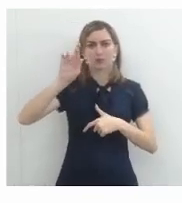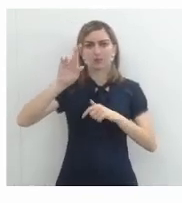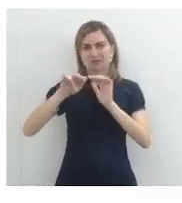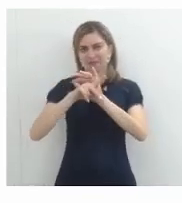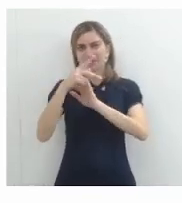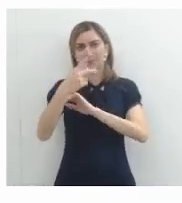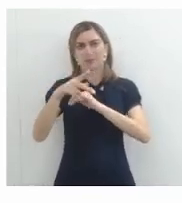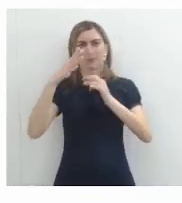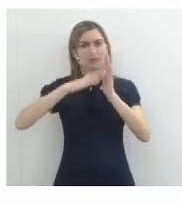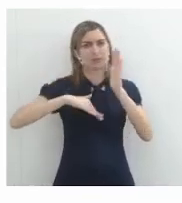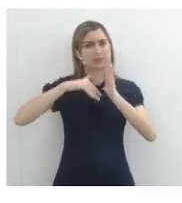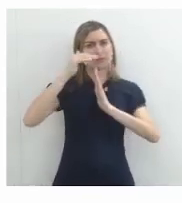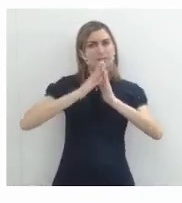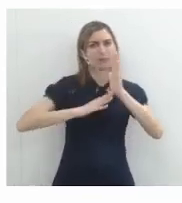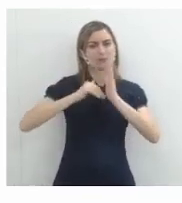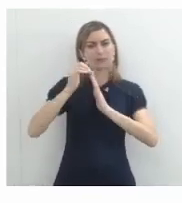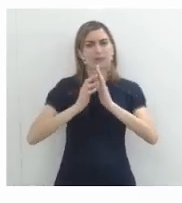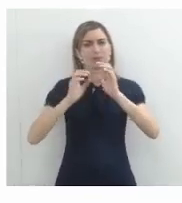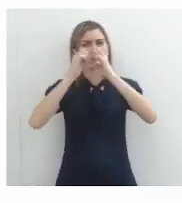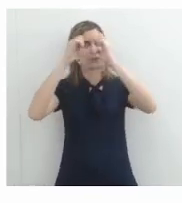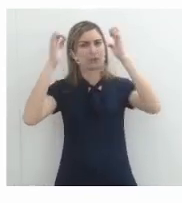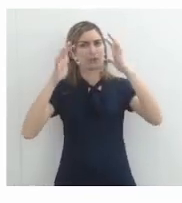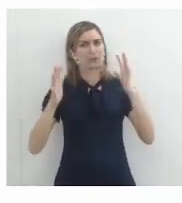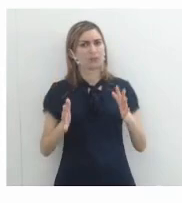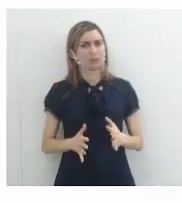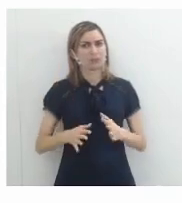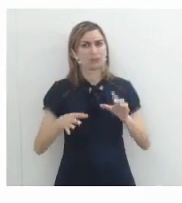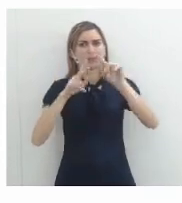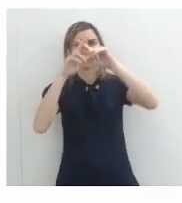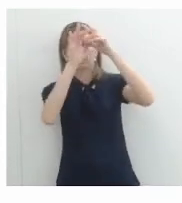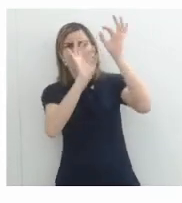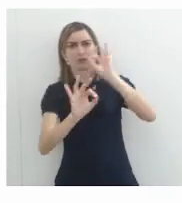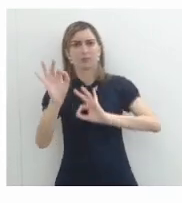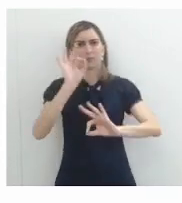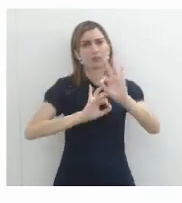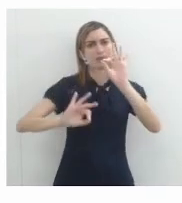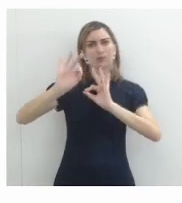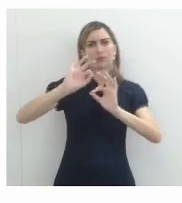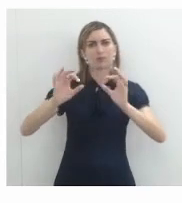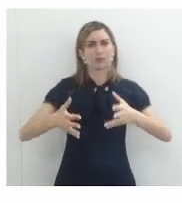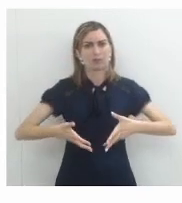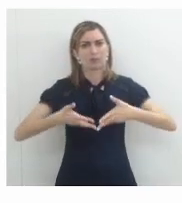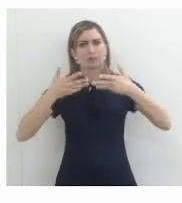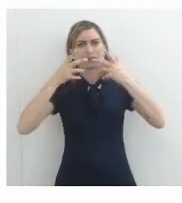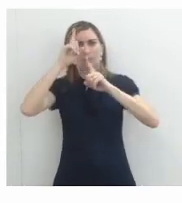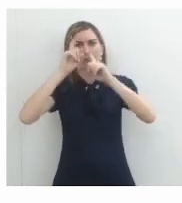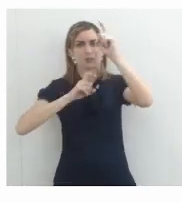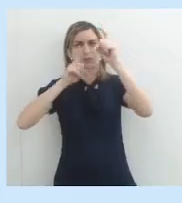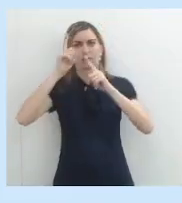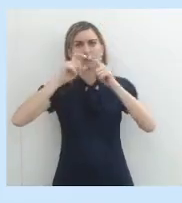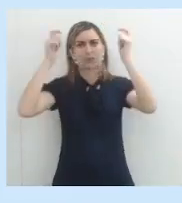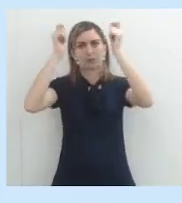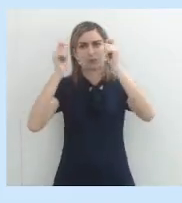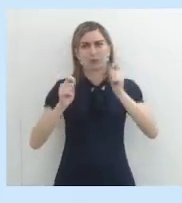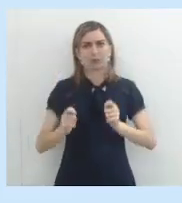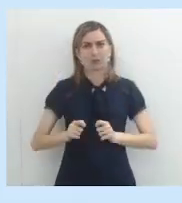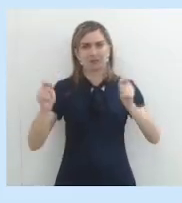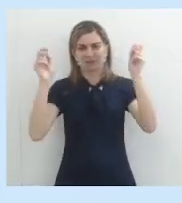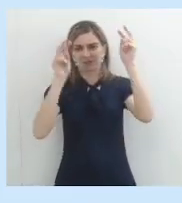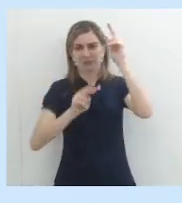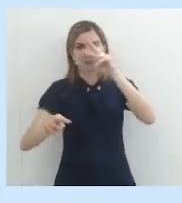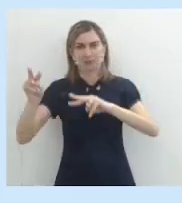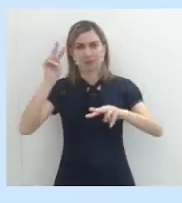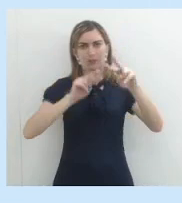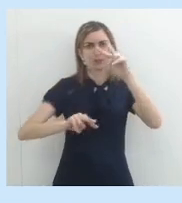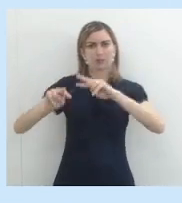a pinturas, esculturas, instalações e todas as expressões das artes visuais, né? Então, assim, essas